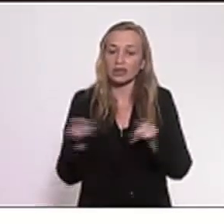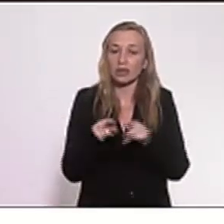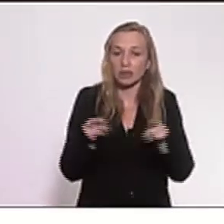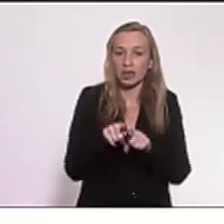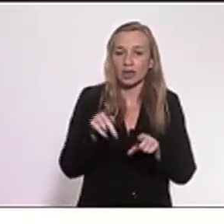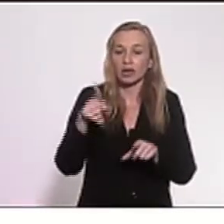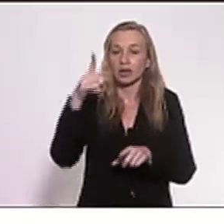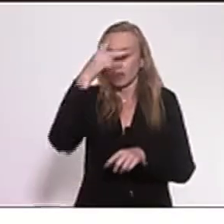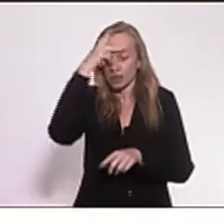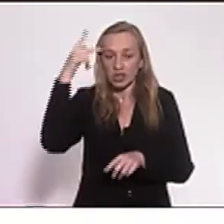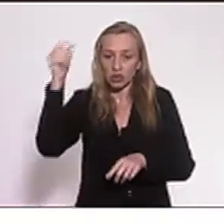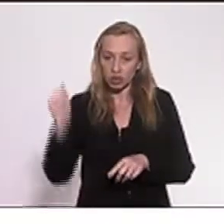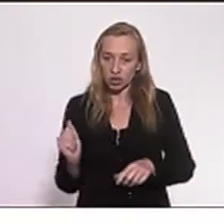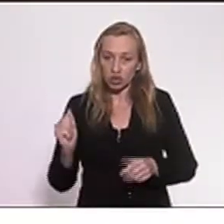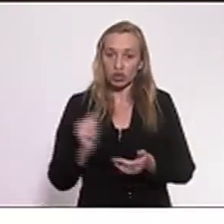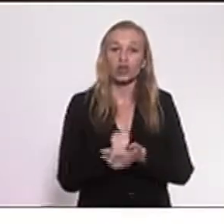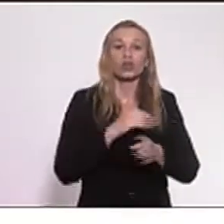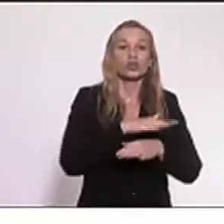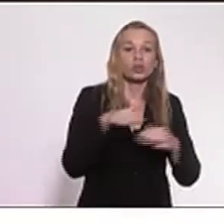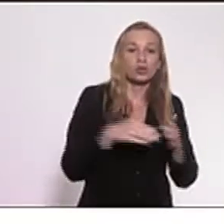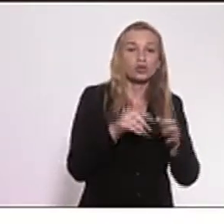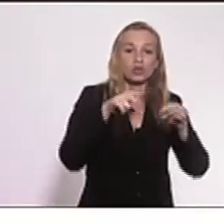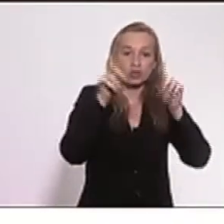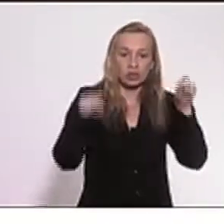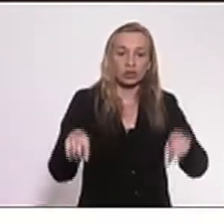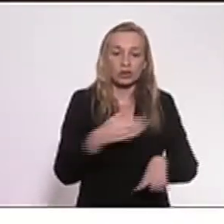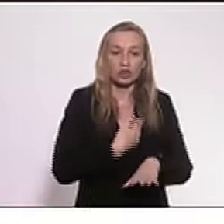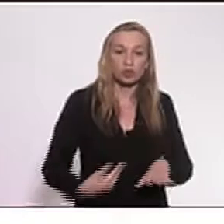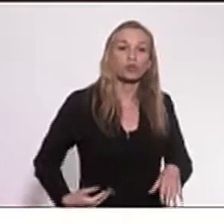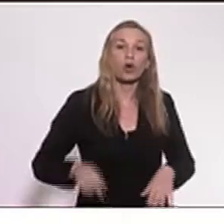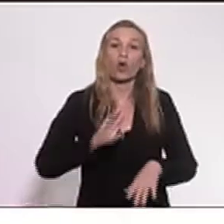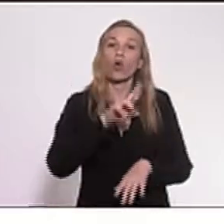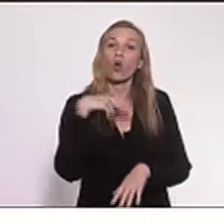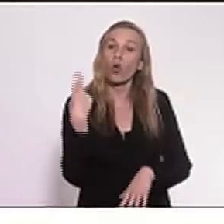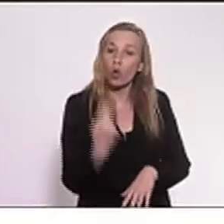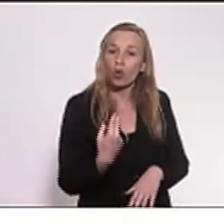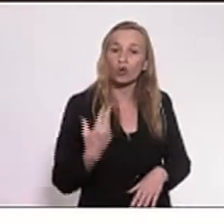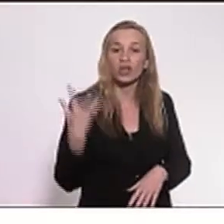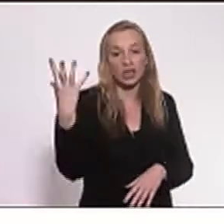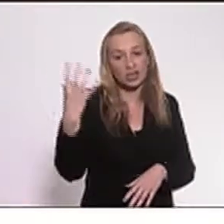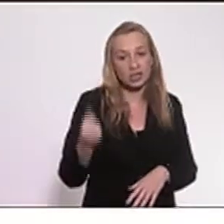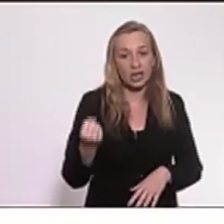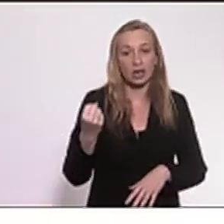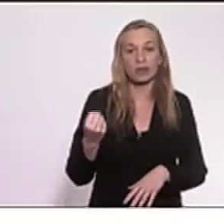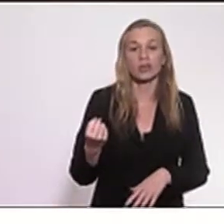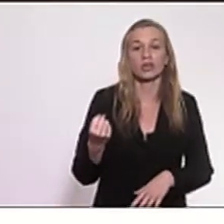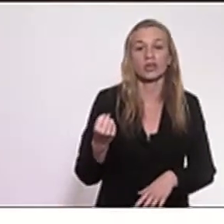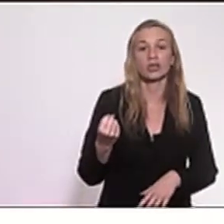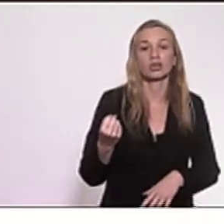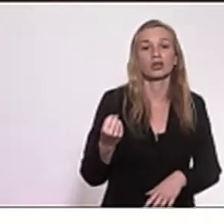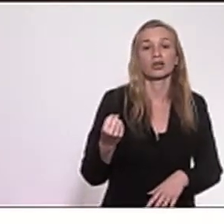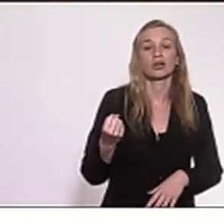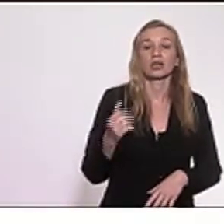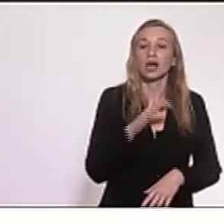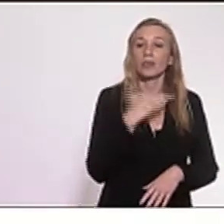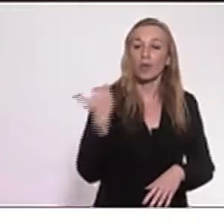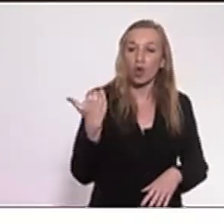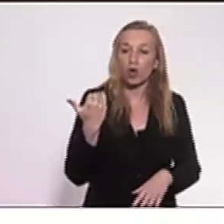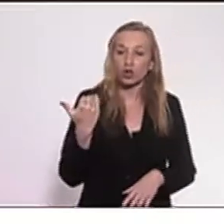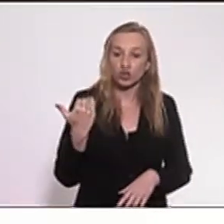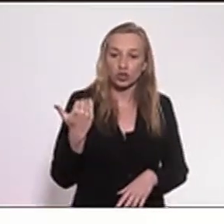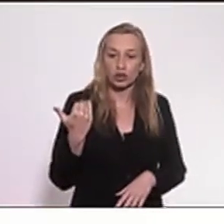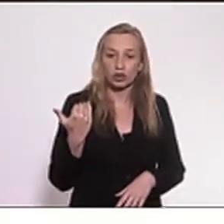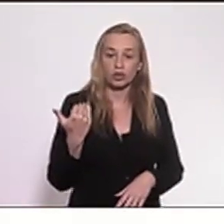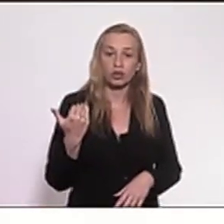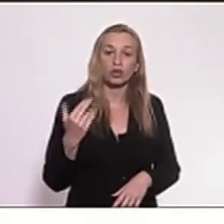pensionistas. Todos aqueles que foram servidores públicos ou que recebem pensão em decorrência da morte ou da